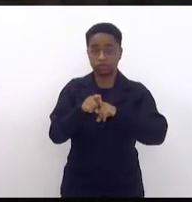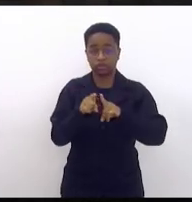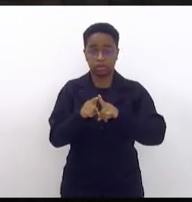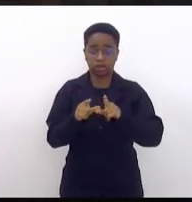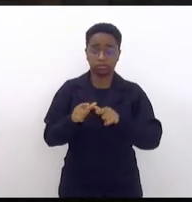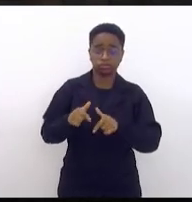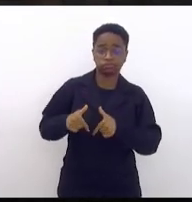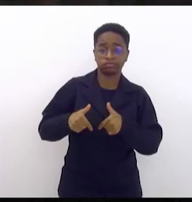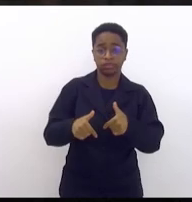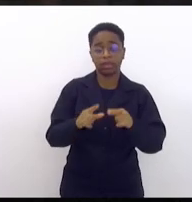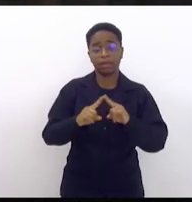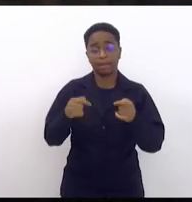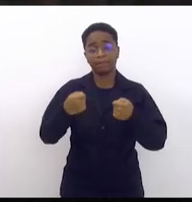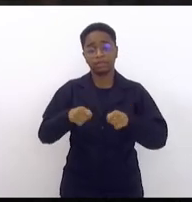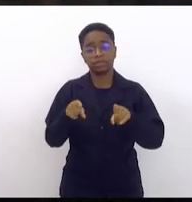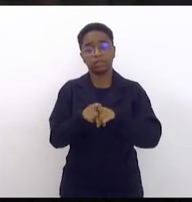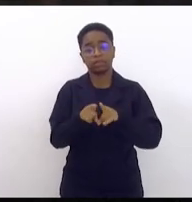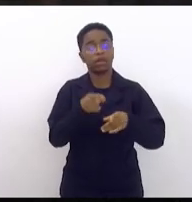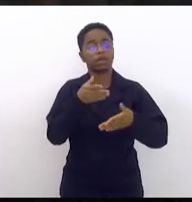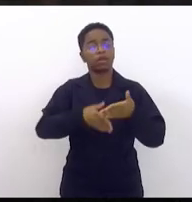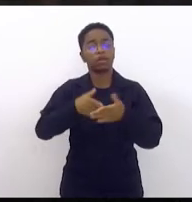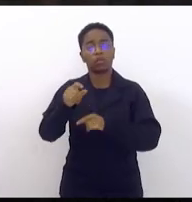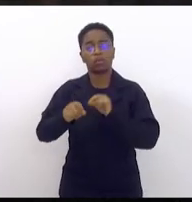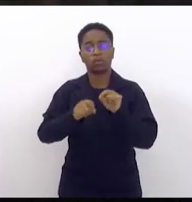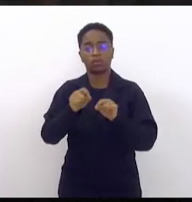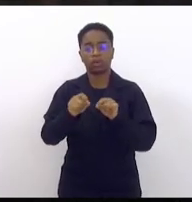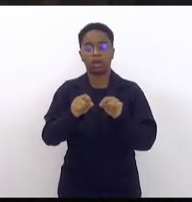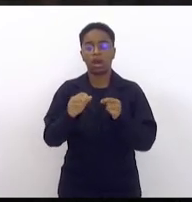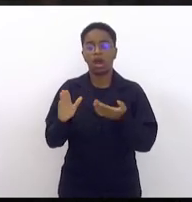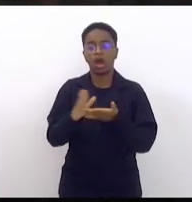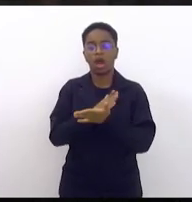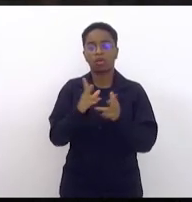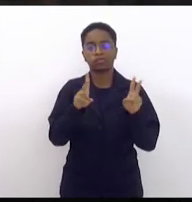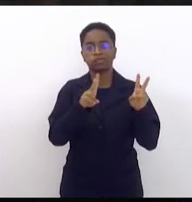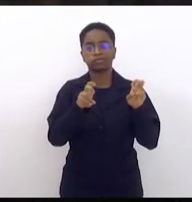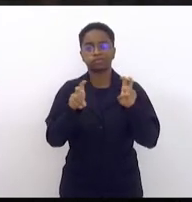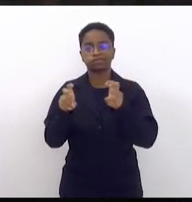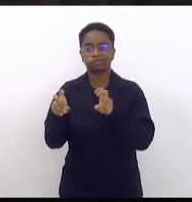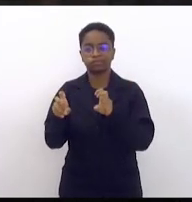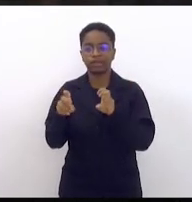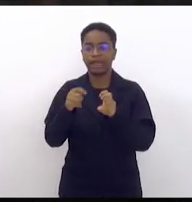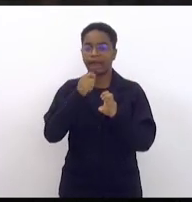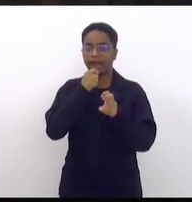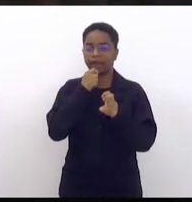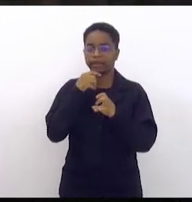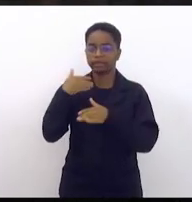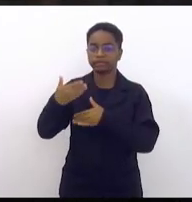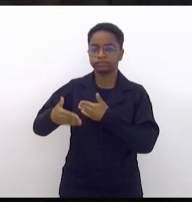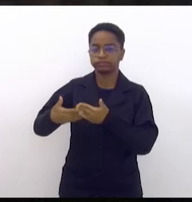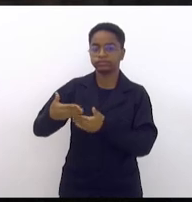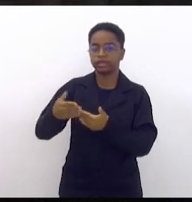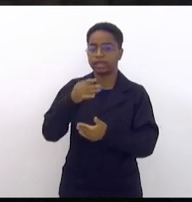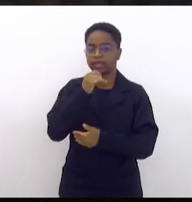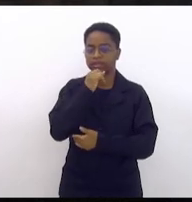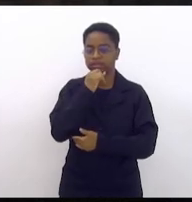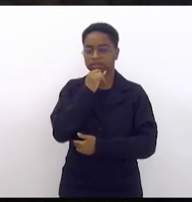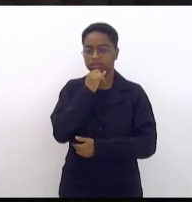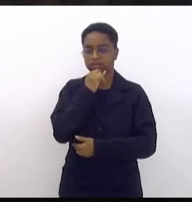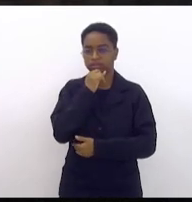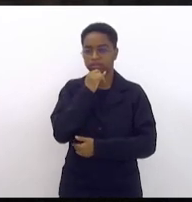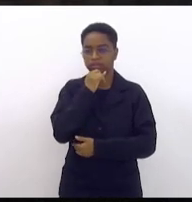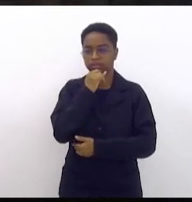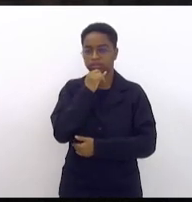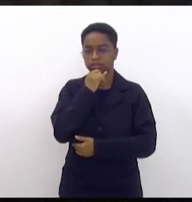obviamente enfrentar também eh algumas questões que ainda se arrastam como um